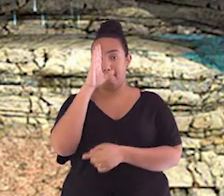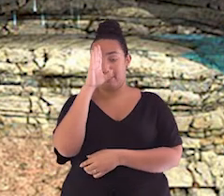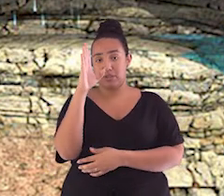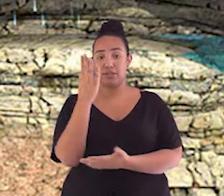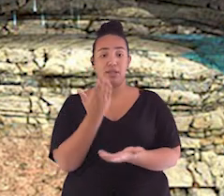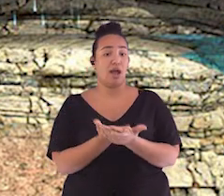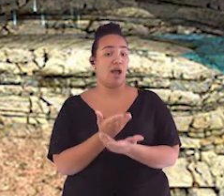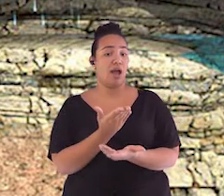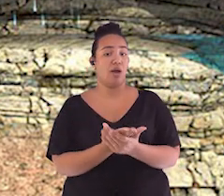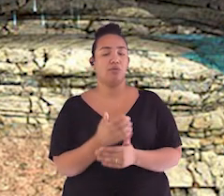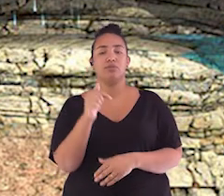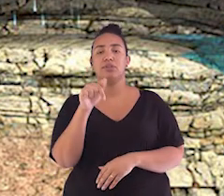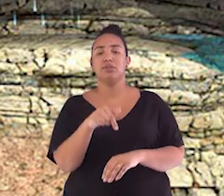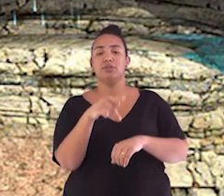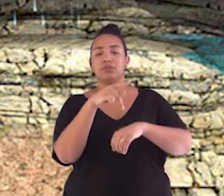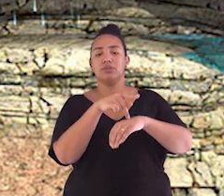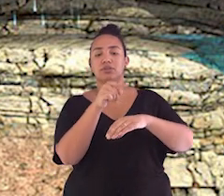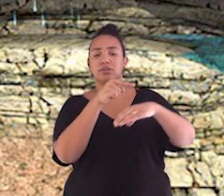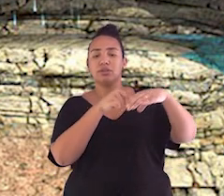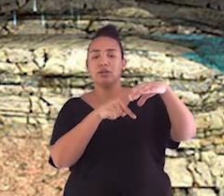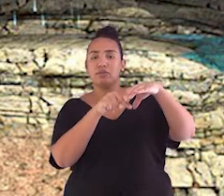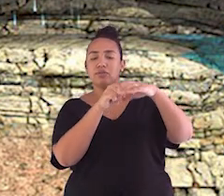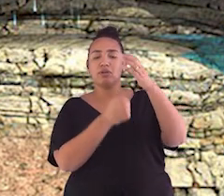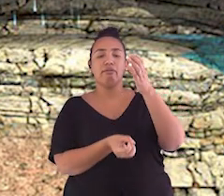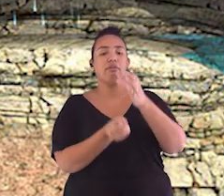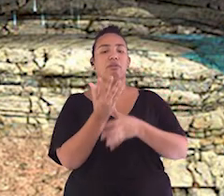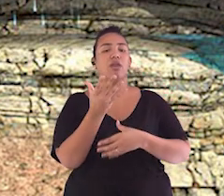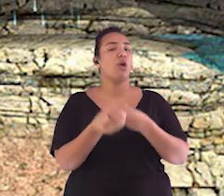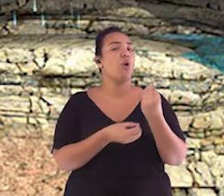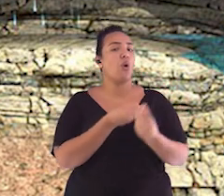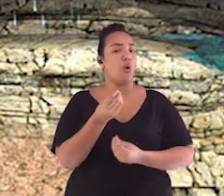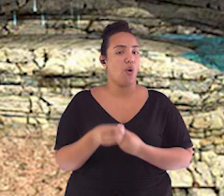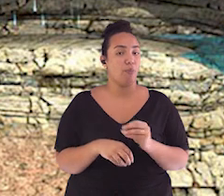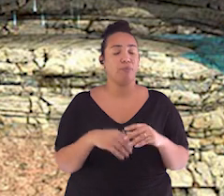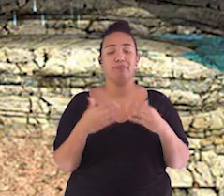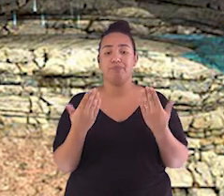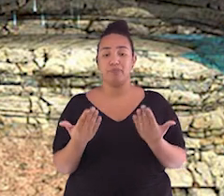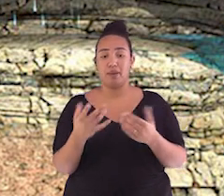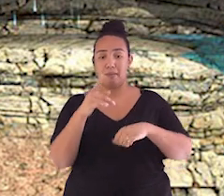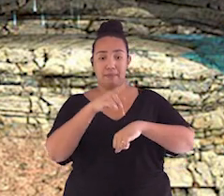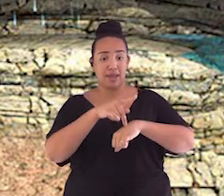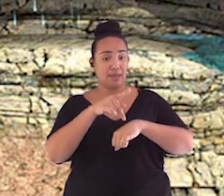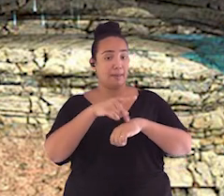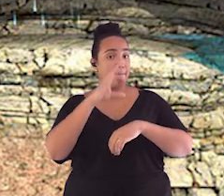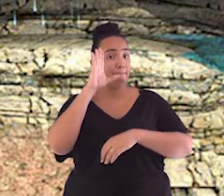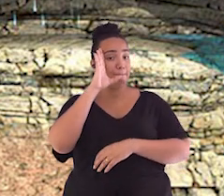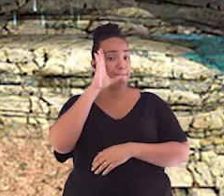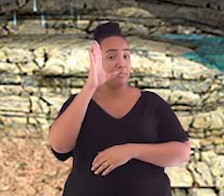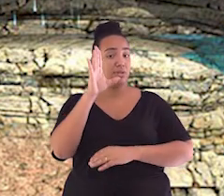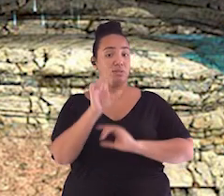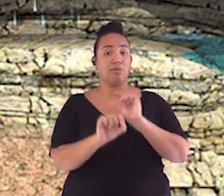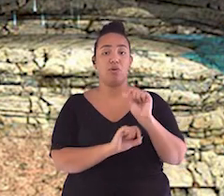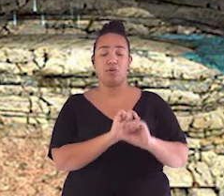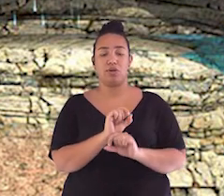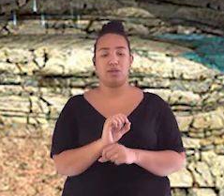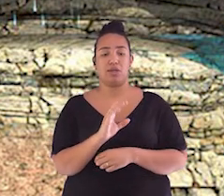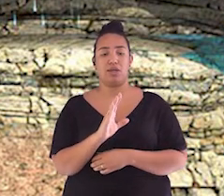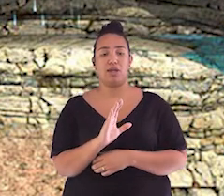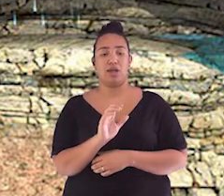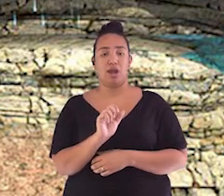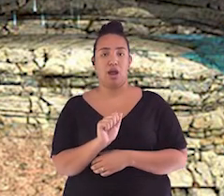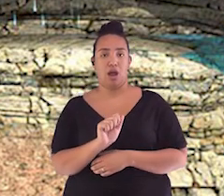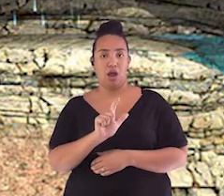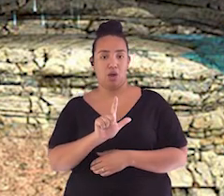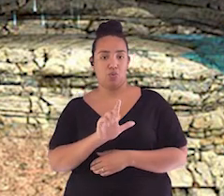como ocorre a formação das cavernas? A principal rocha que forma as cavernas é a calcária. Elas